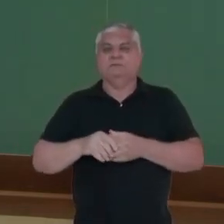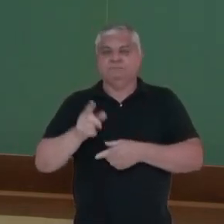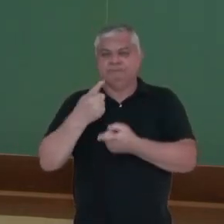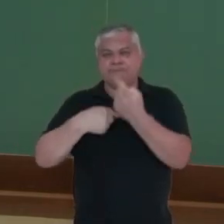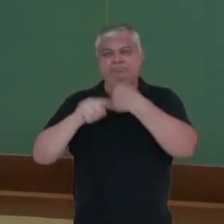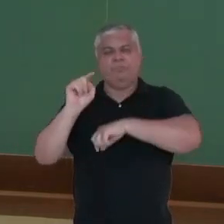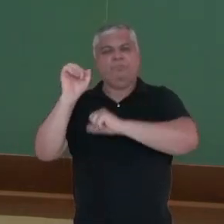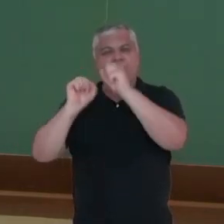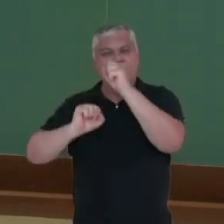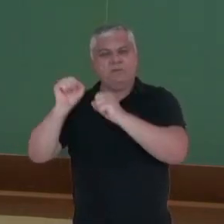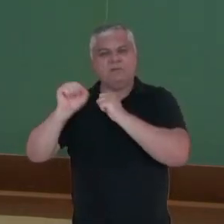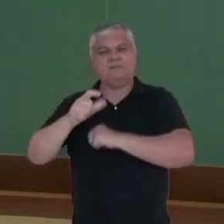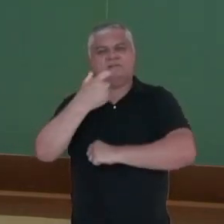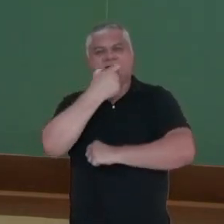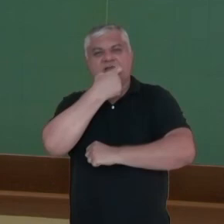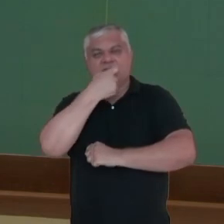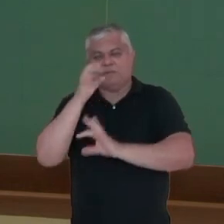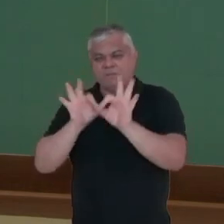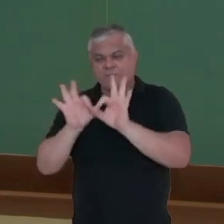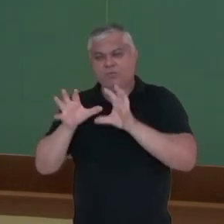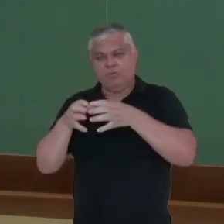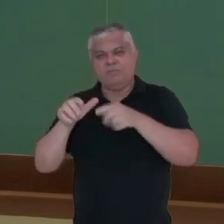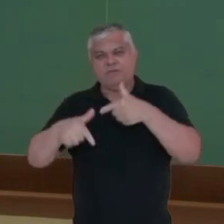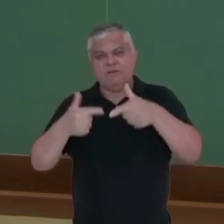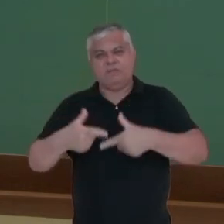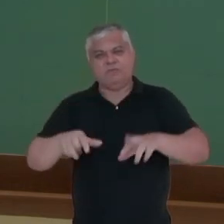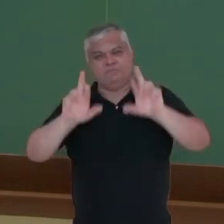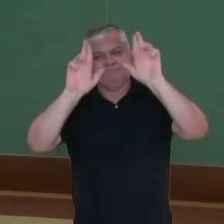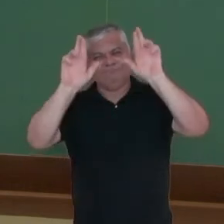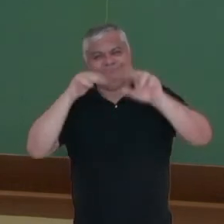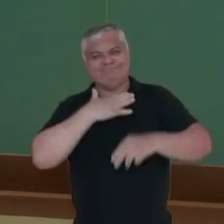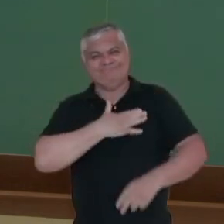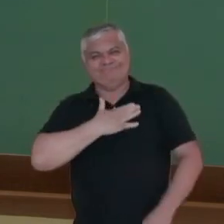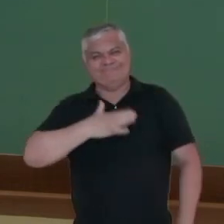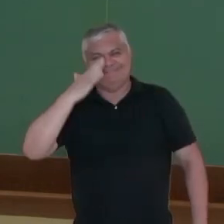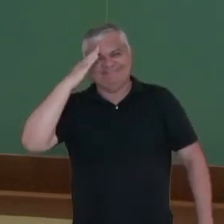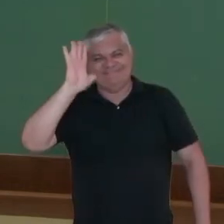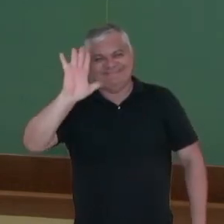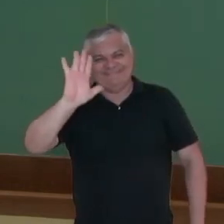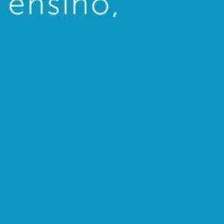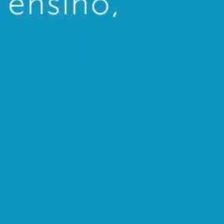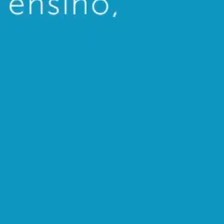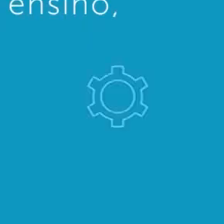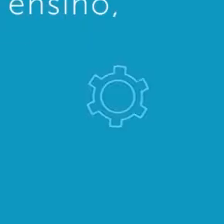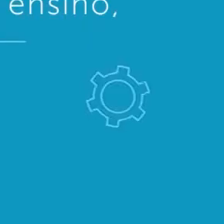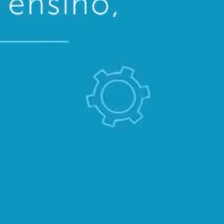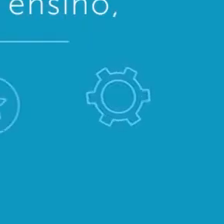Industrial Inglesa, a organização dos trabalhadores. Espero que vocês tenham gostado. Até breve.